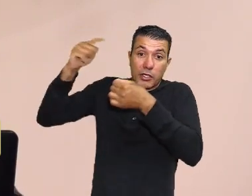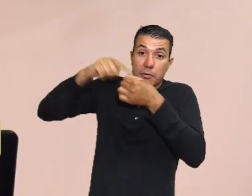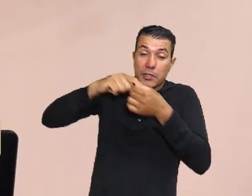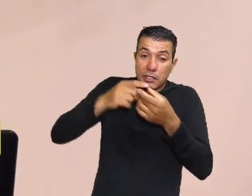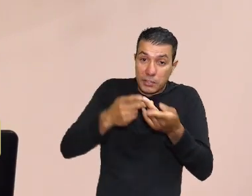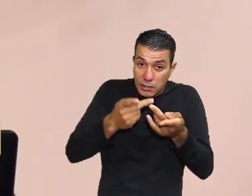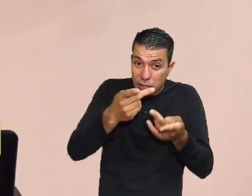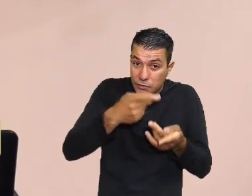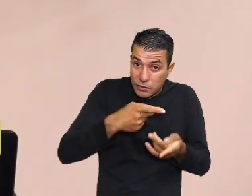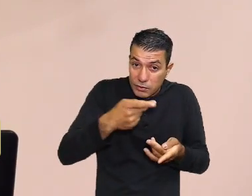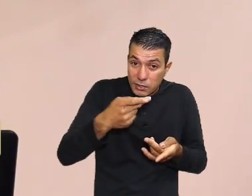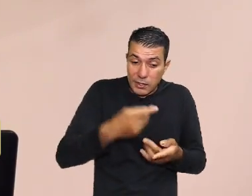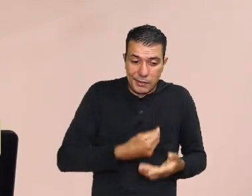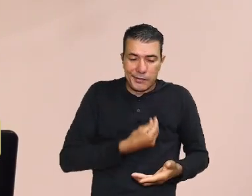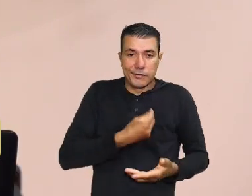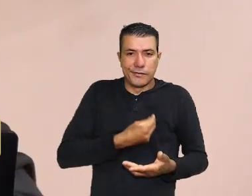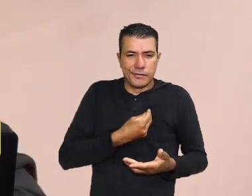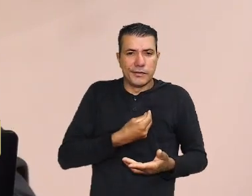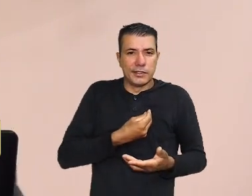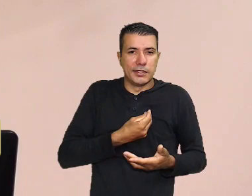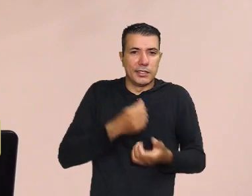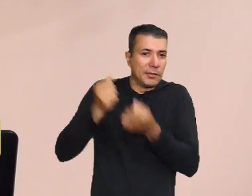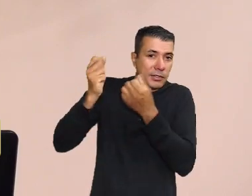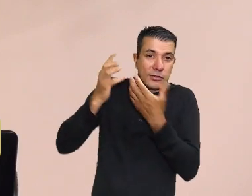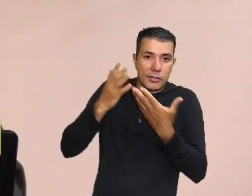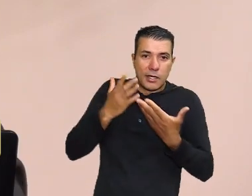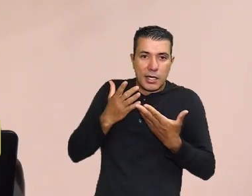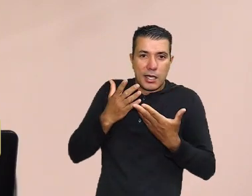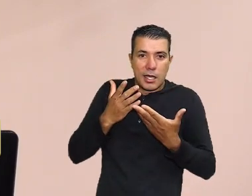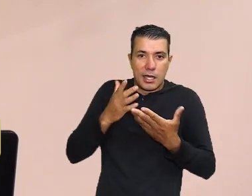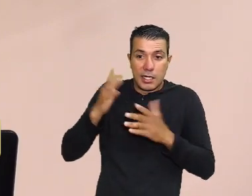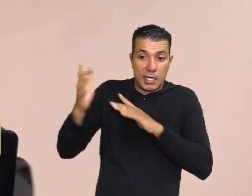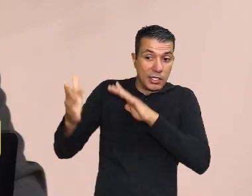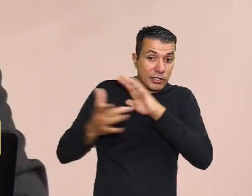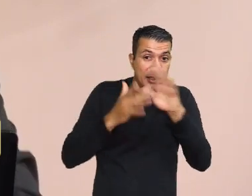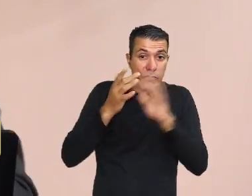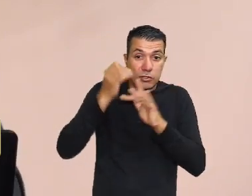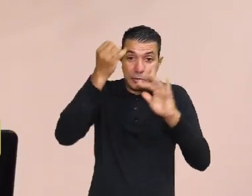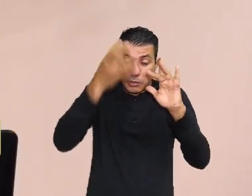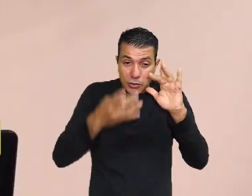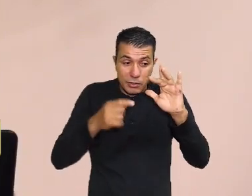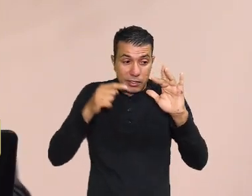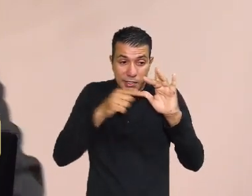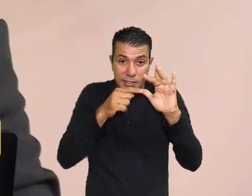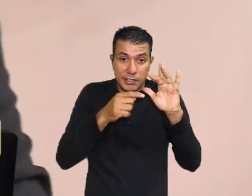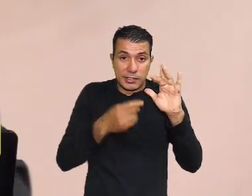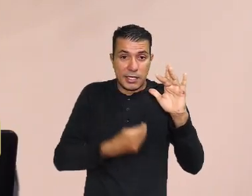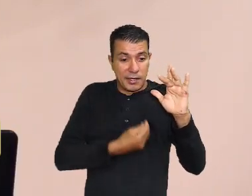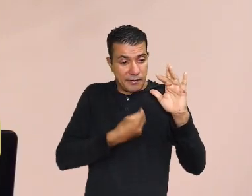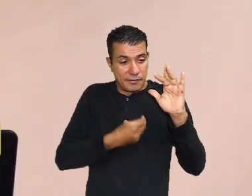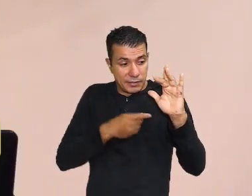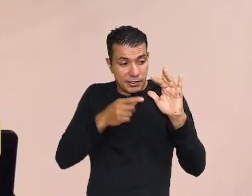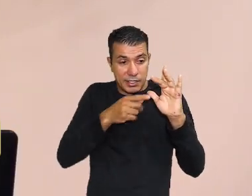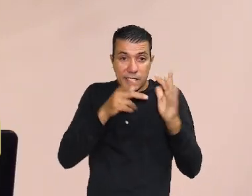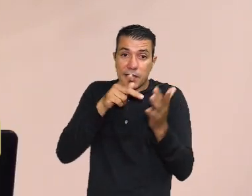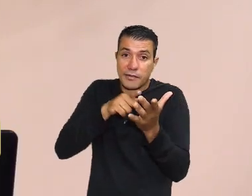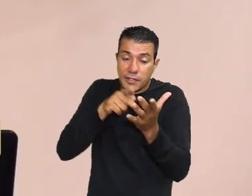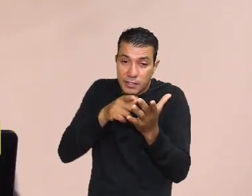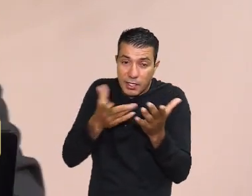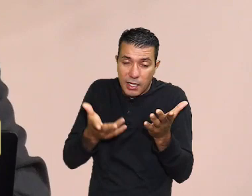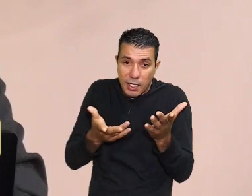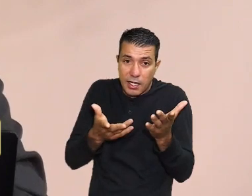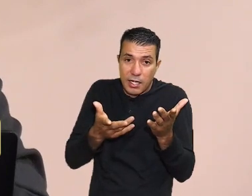abundância. Jesus disse: eu sou o caminho, eu sou a verdade, eu sou a vida. Quer entregar a sua vida a Cristo? Quer